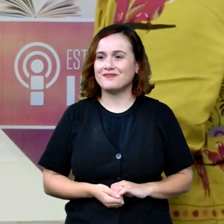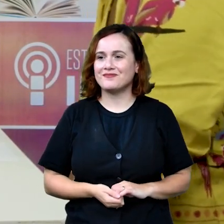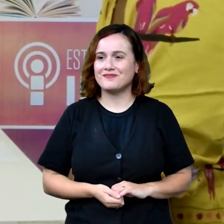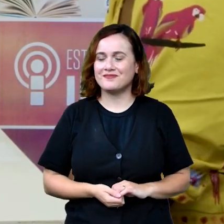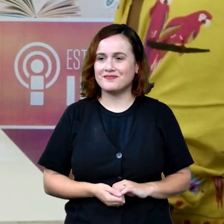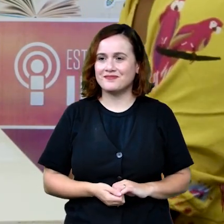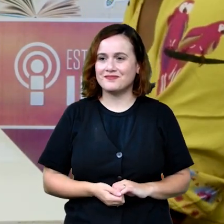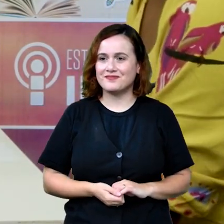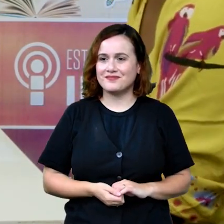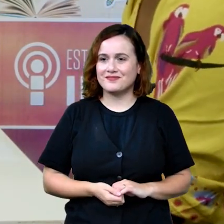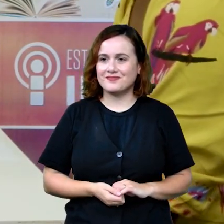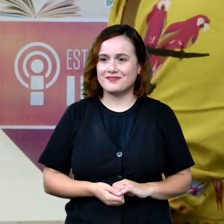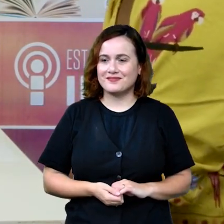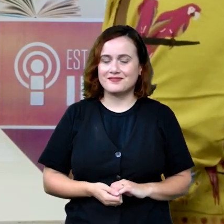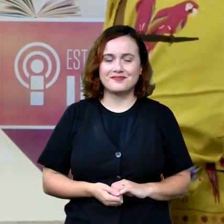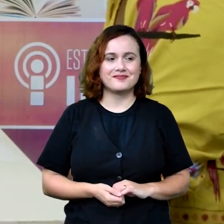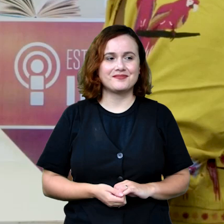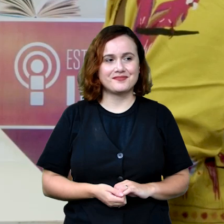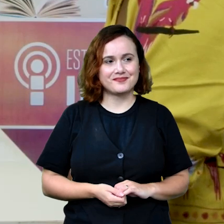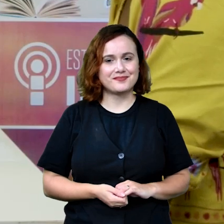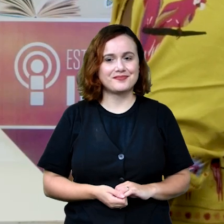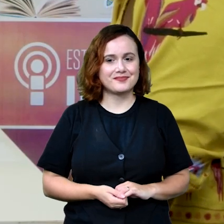celebrar.